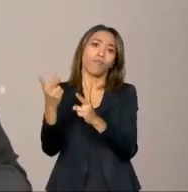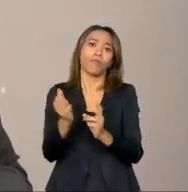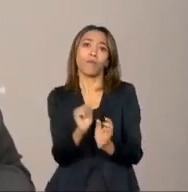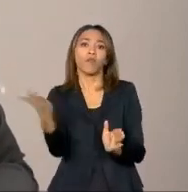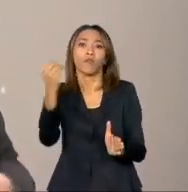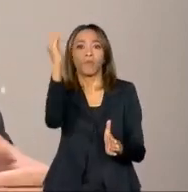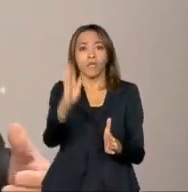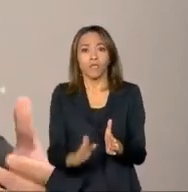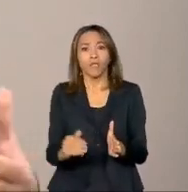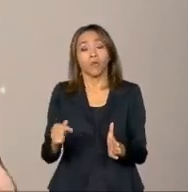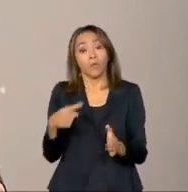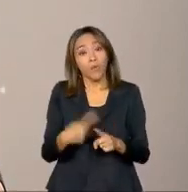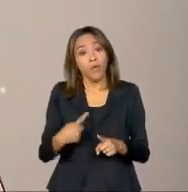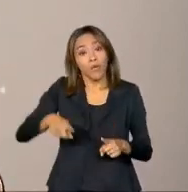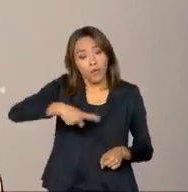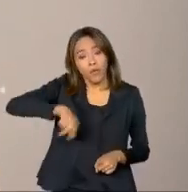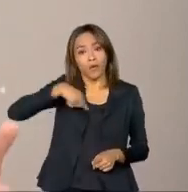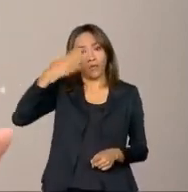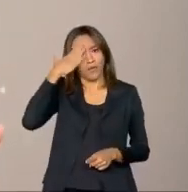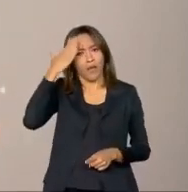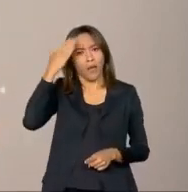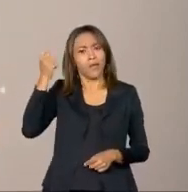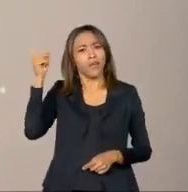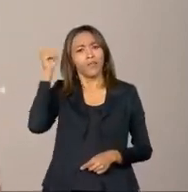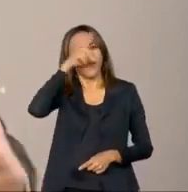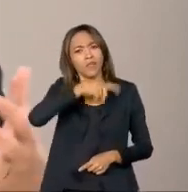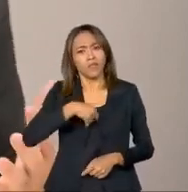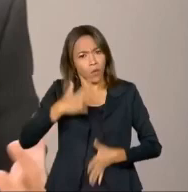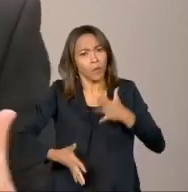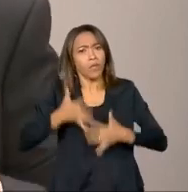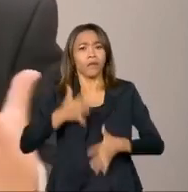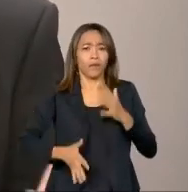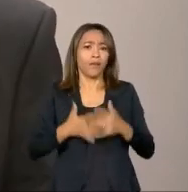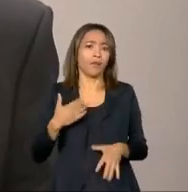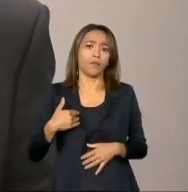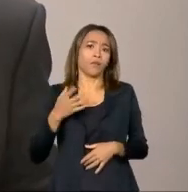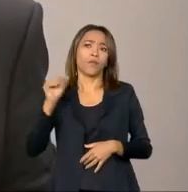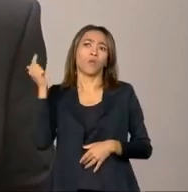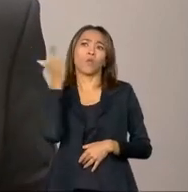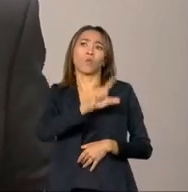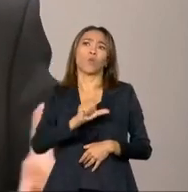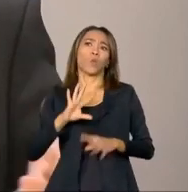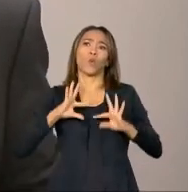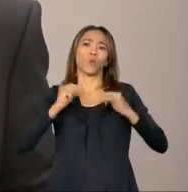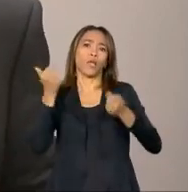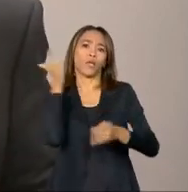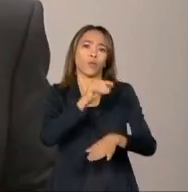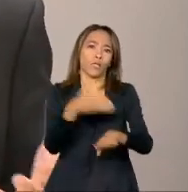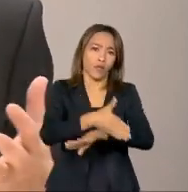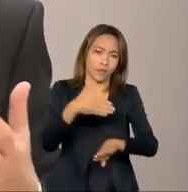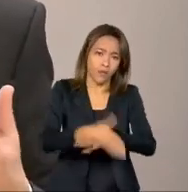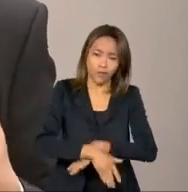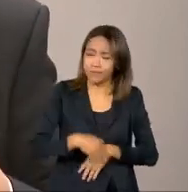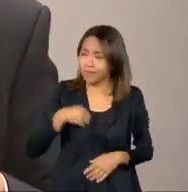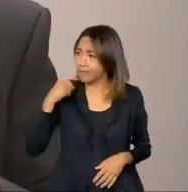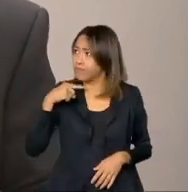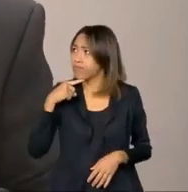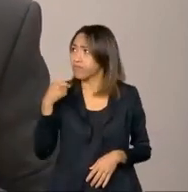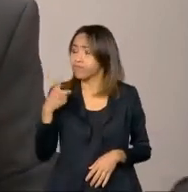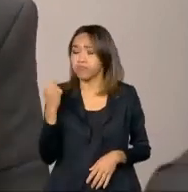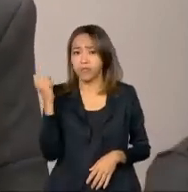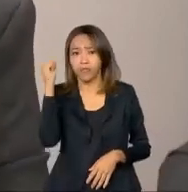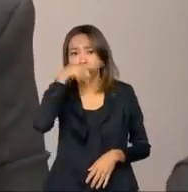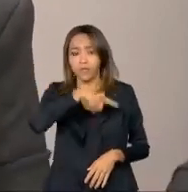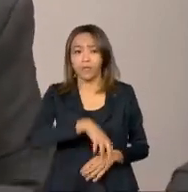conseguem produzir, porque a gente sabe que tudo isso é complicado. Não é todo mundo que tem acesso, é difícil. As pessoas, por